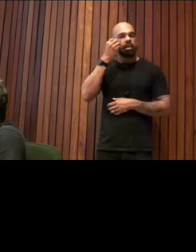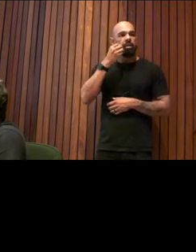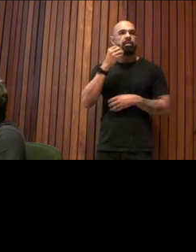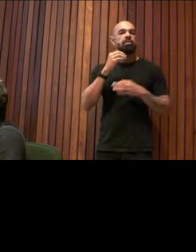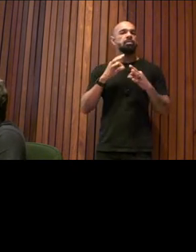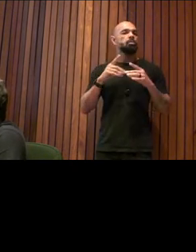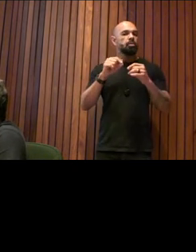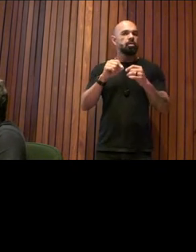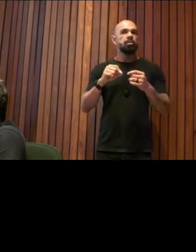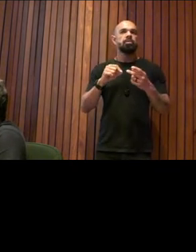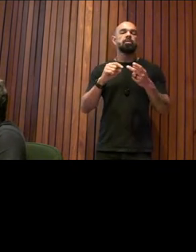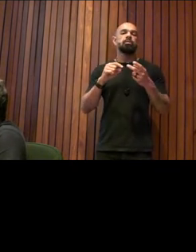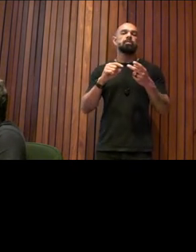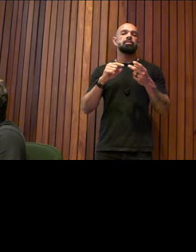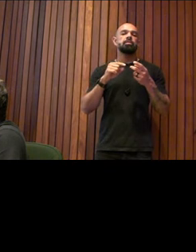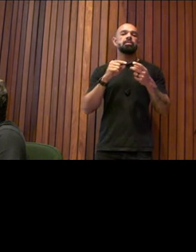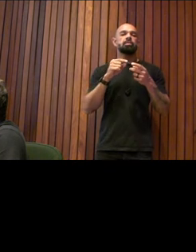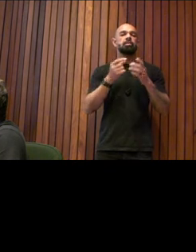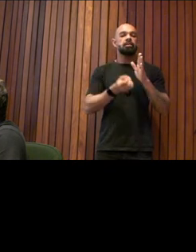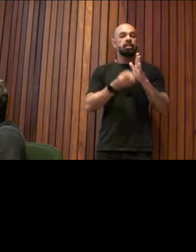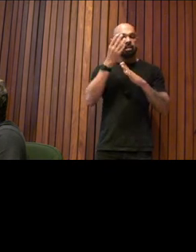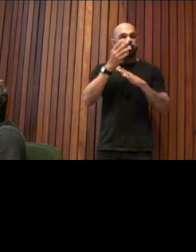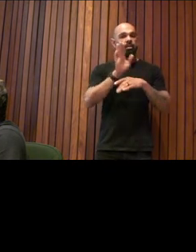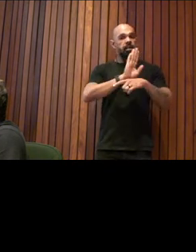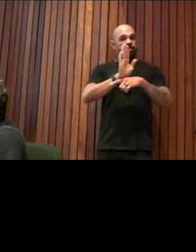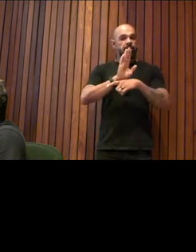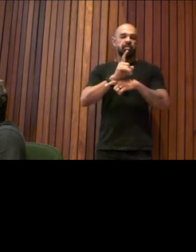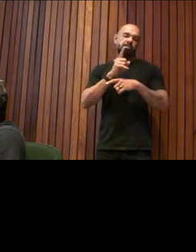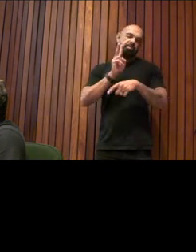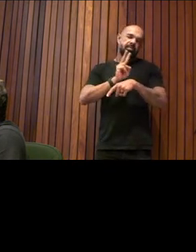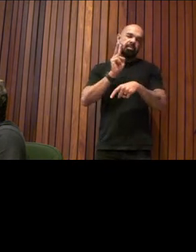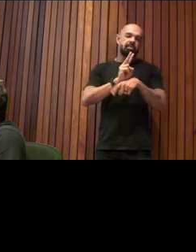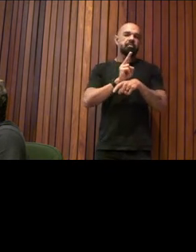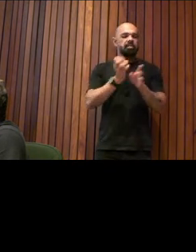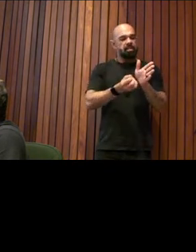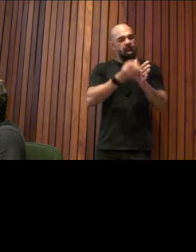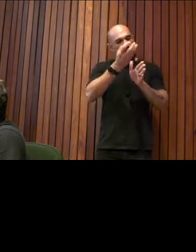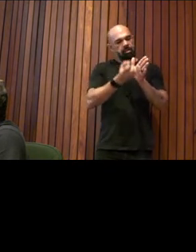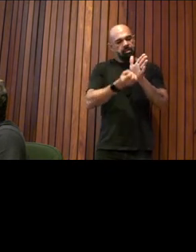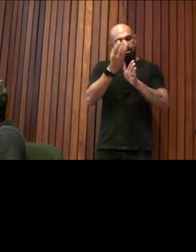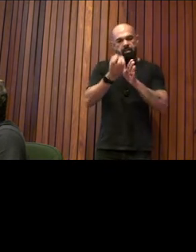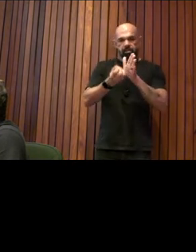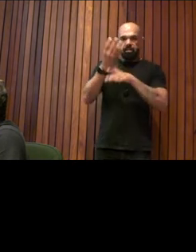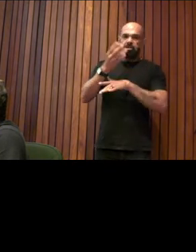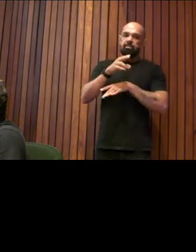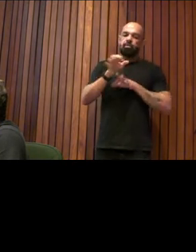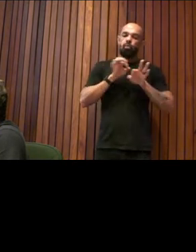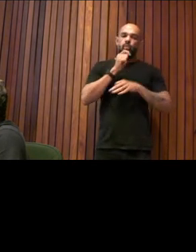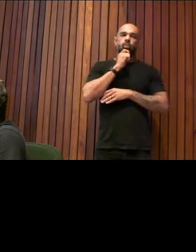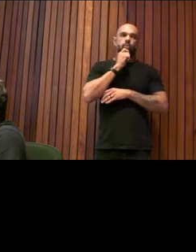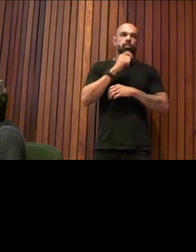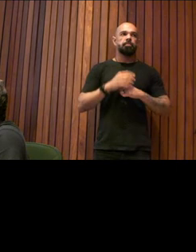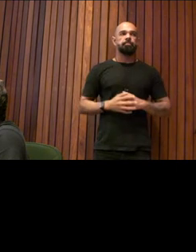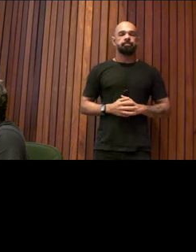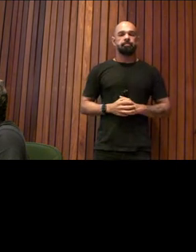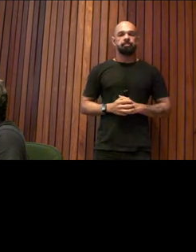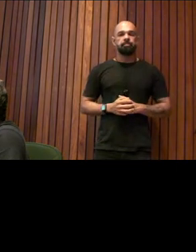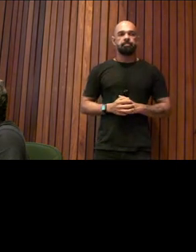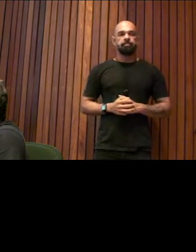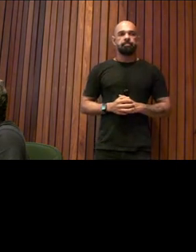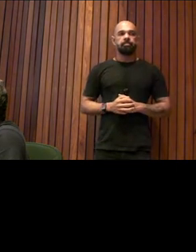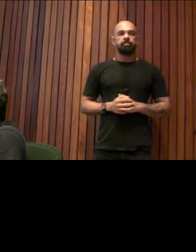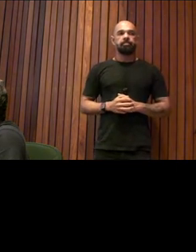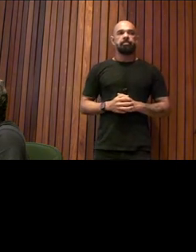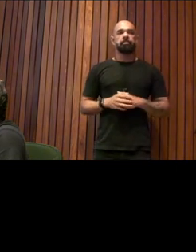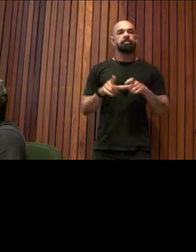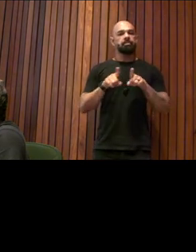isso, né, fazer esses filmes nascerem, né, porque eles foram nascendo, na verdade, eles não foram planejados, né. E também